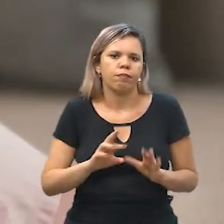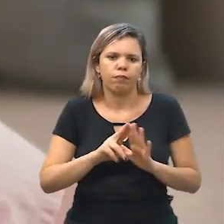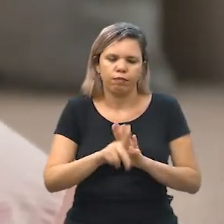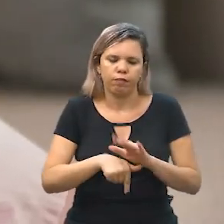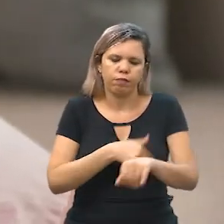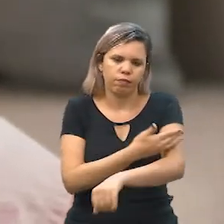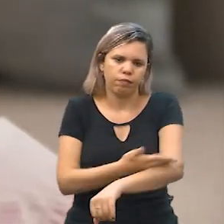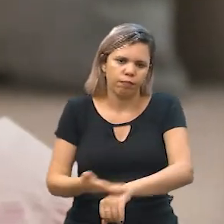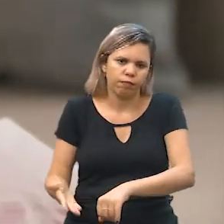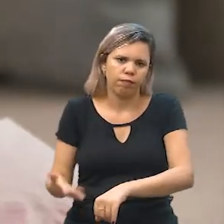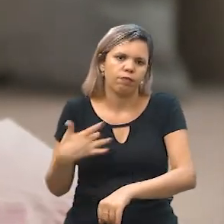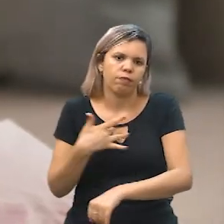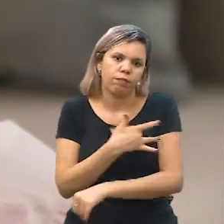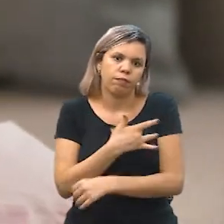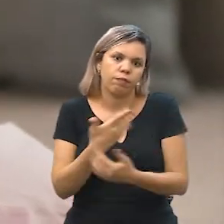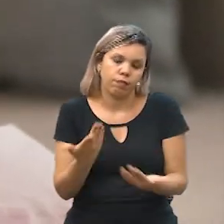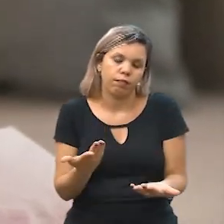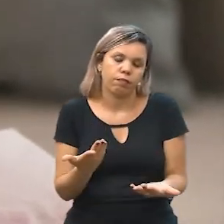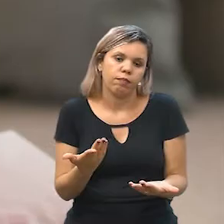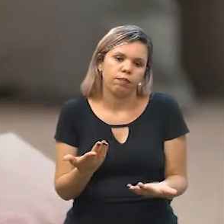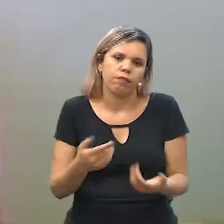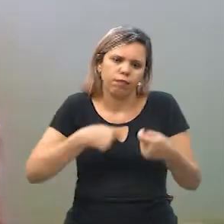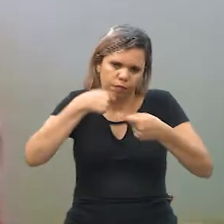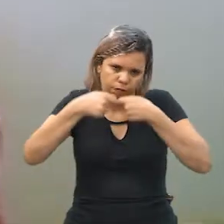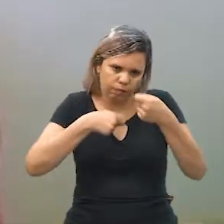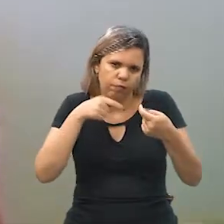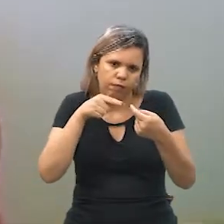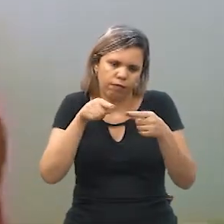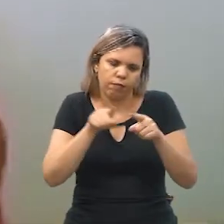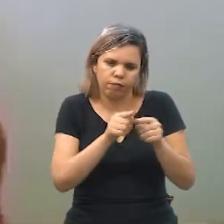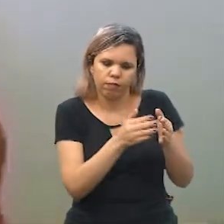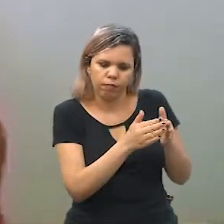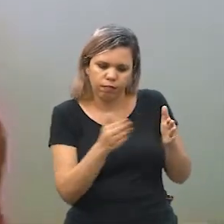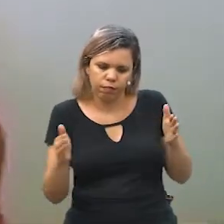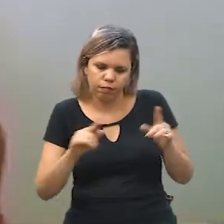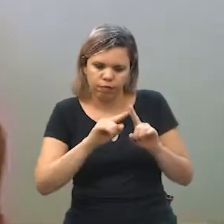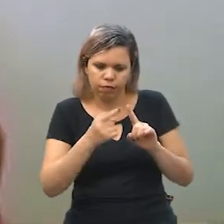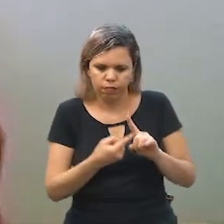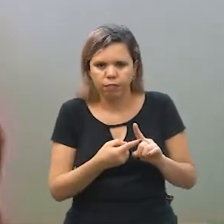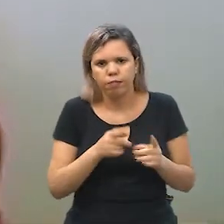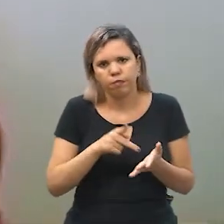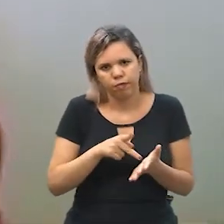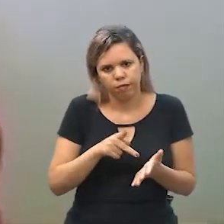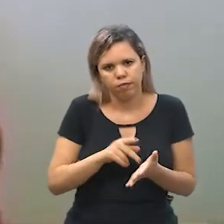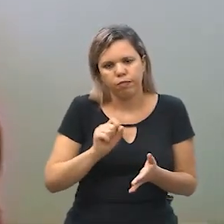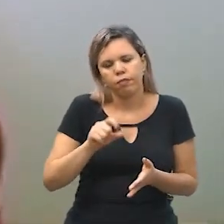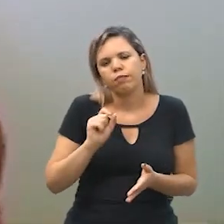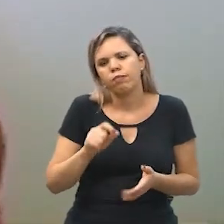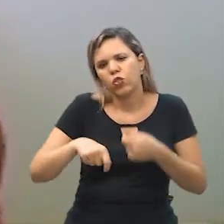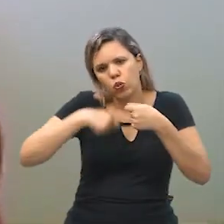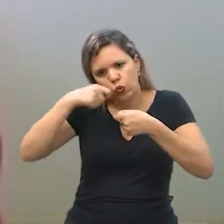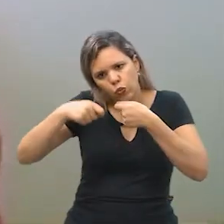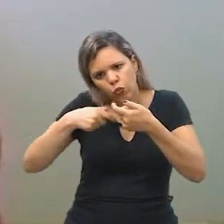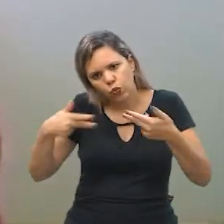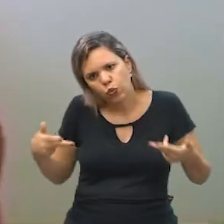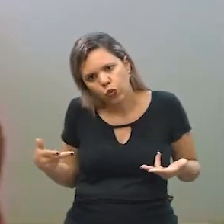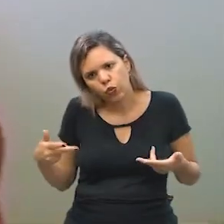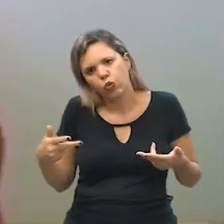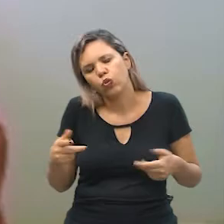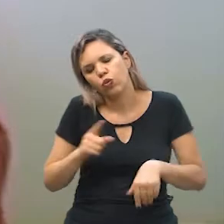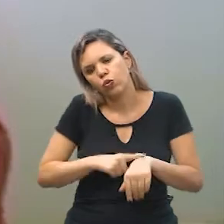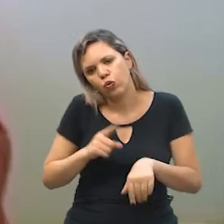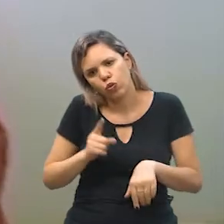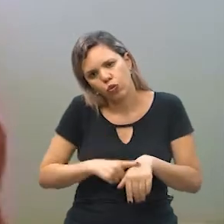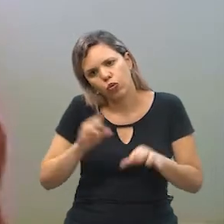vários hábitos saudáveis e aí inclui alimentação. E durante a gestação, sem dúvida, né, o que se come, os